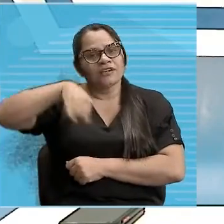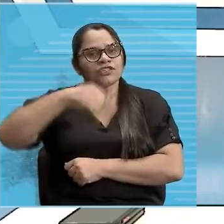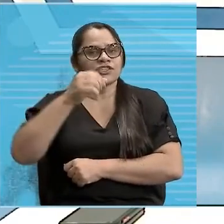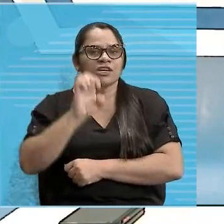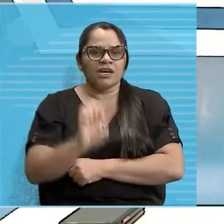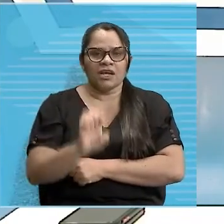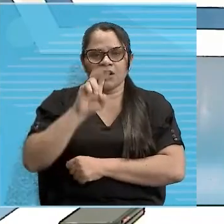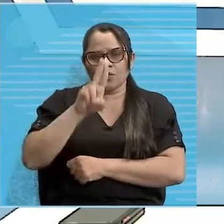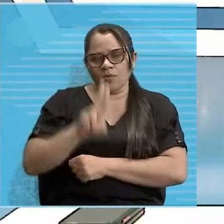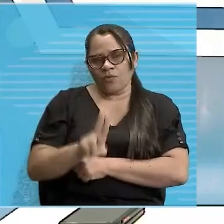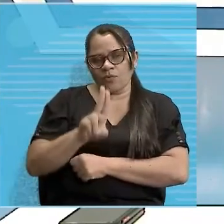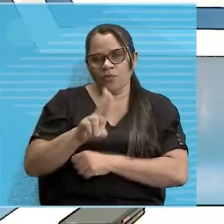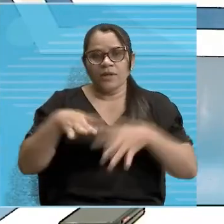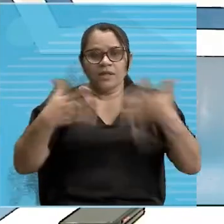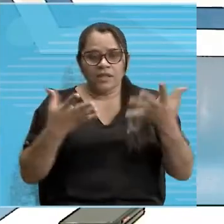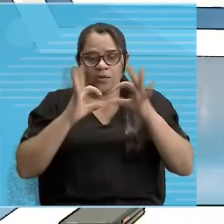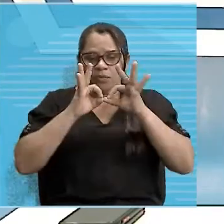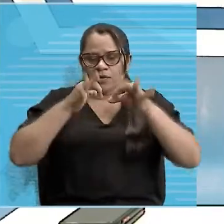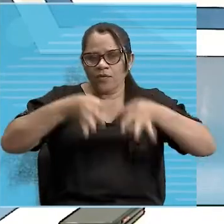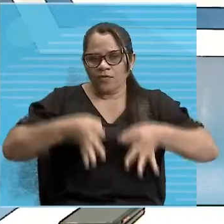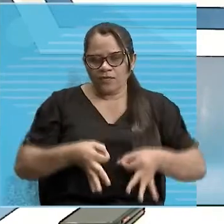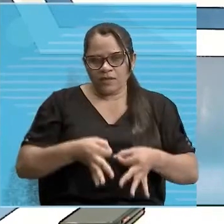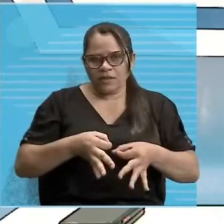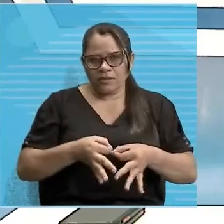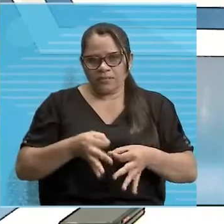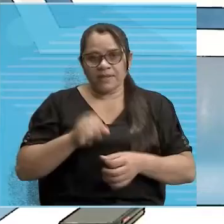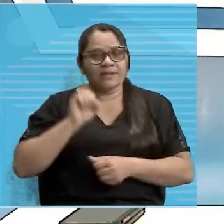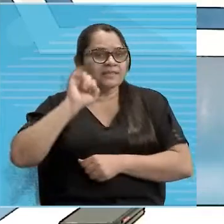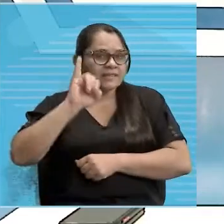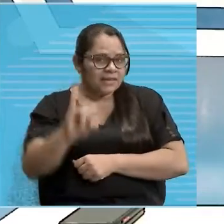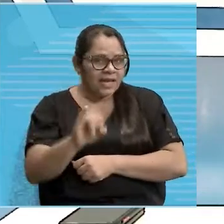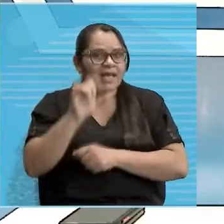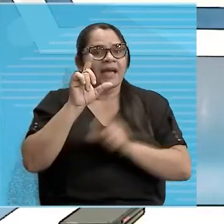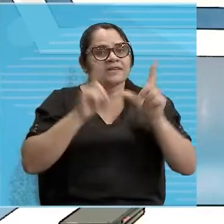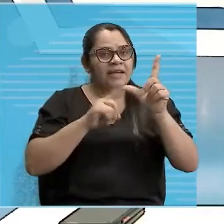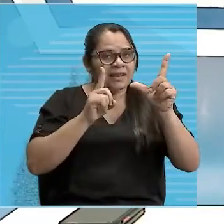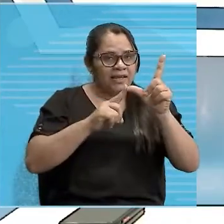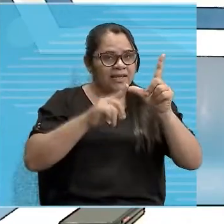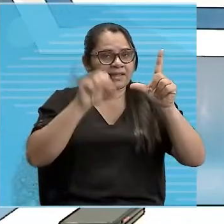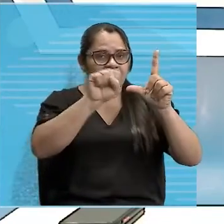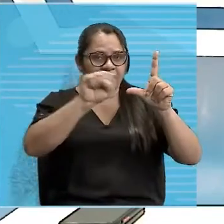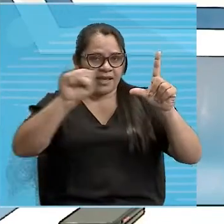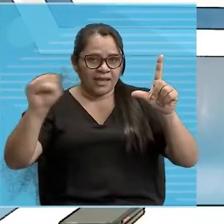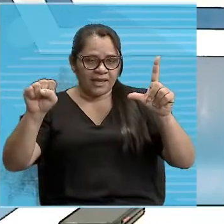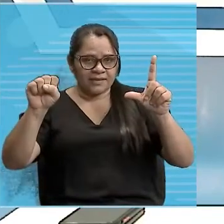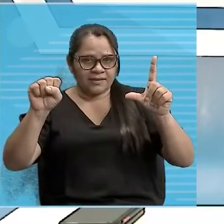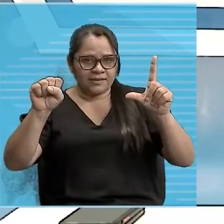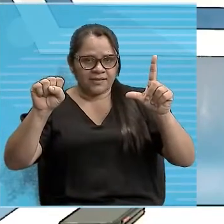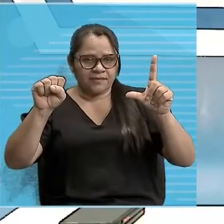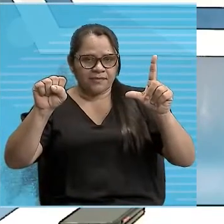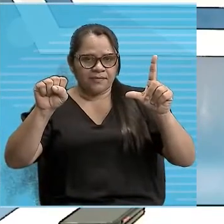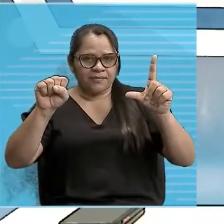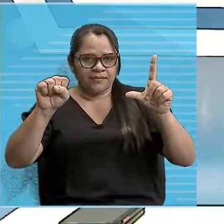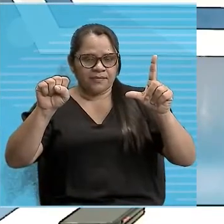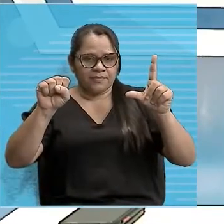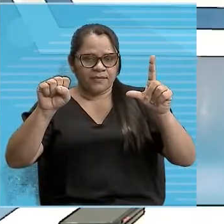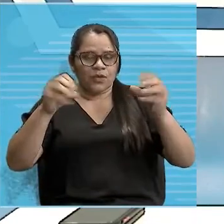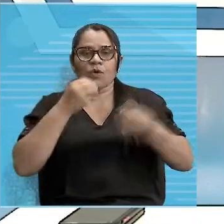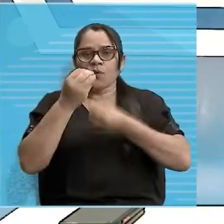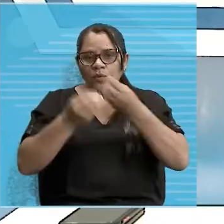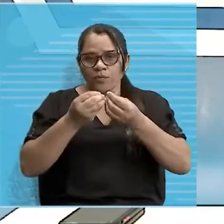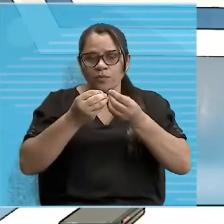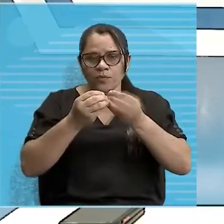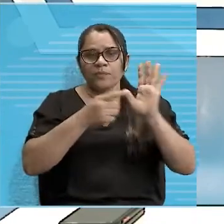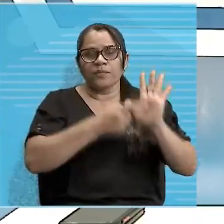que está com o ID, está aí com o termozinho S, como